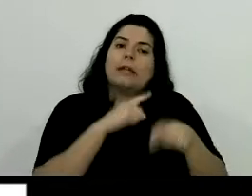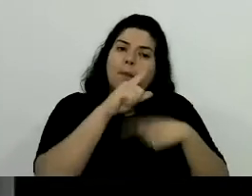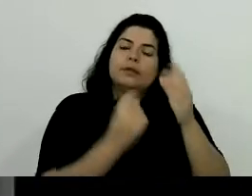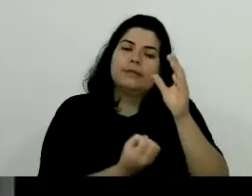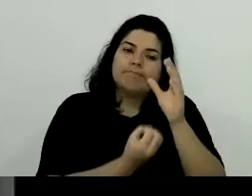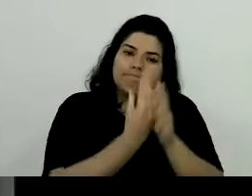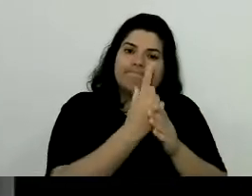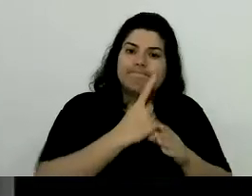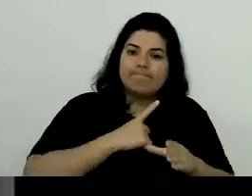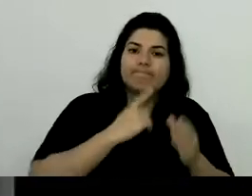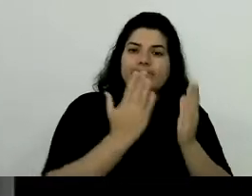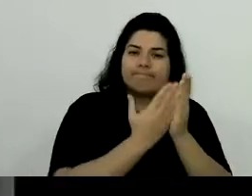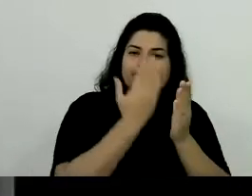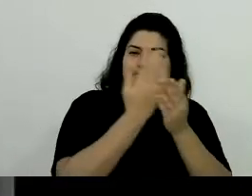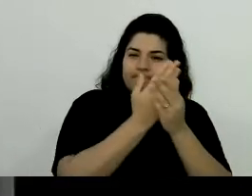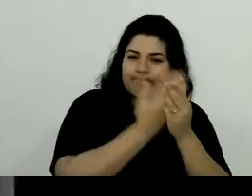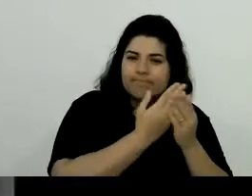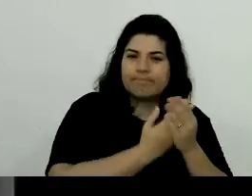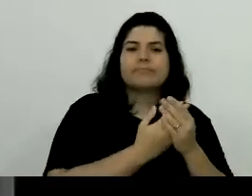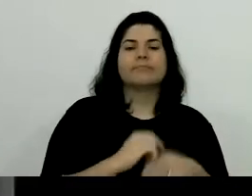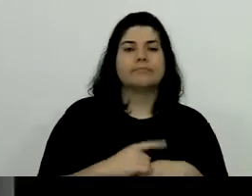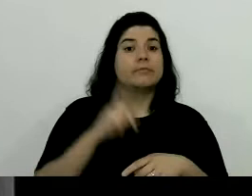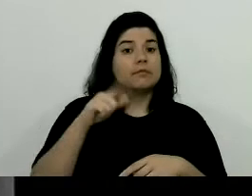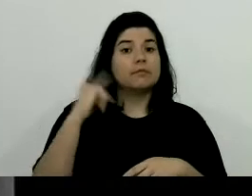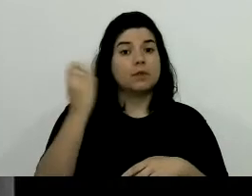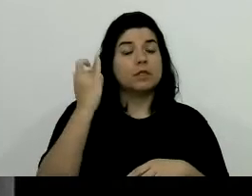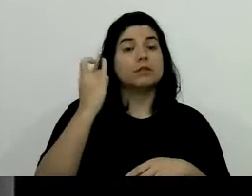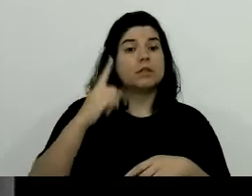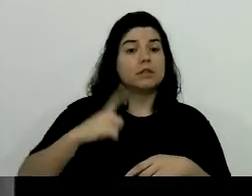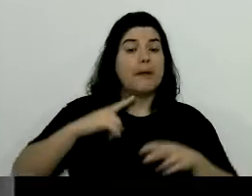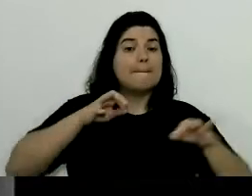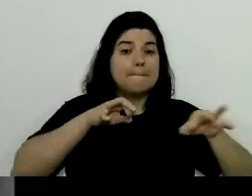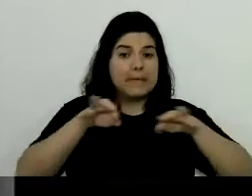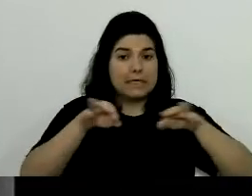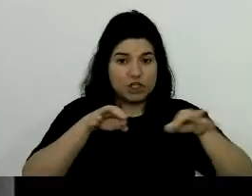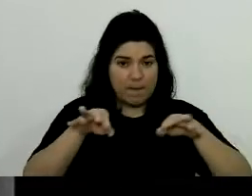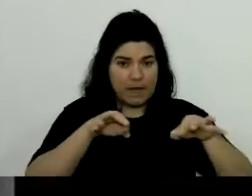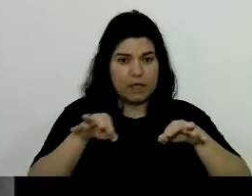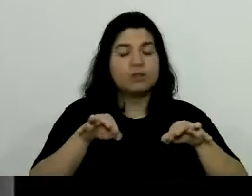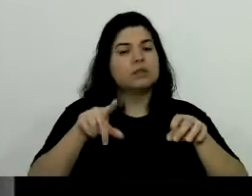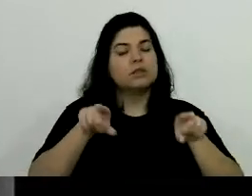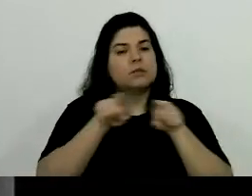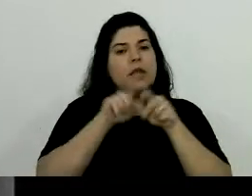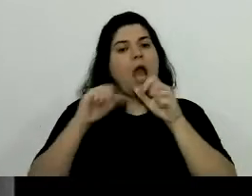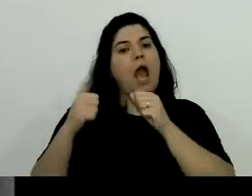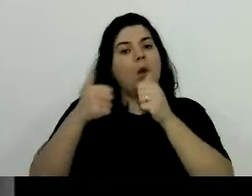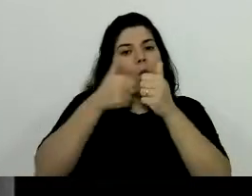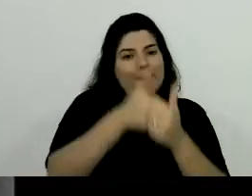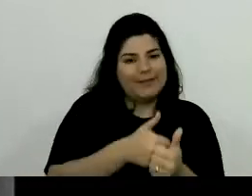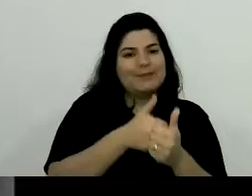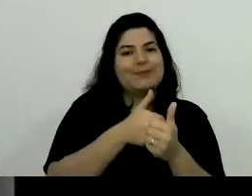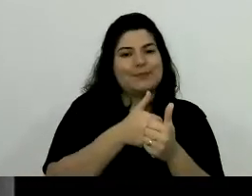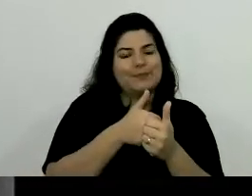tá? É fundamental o planejamento o planejamento e o acompanhamento, né,